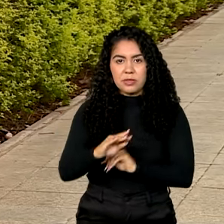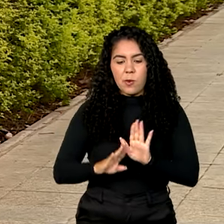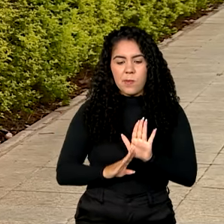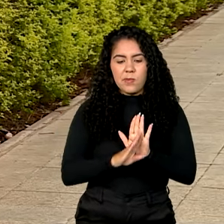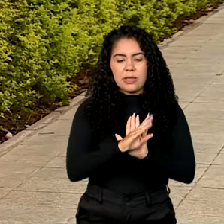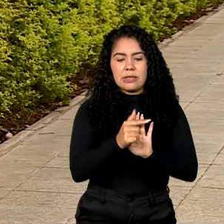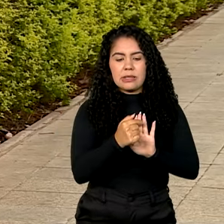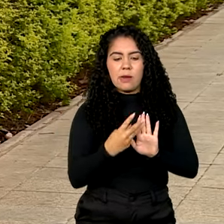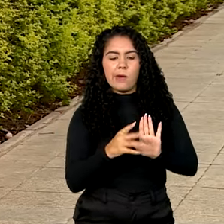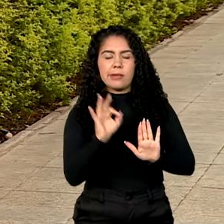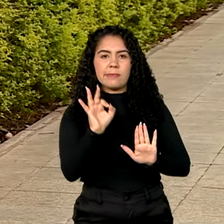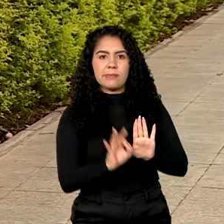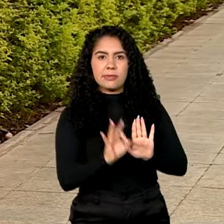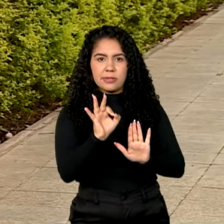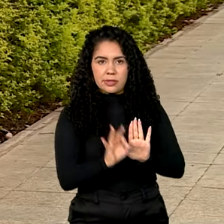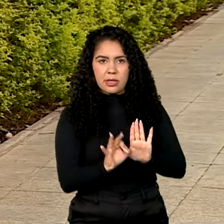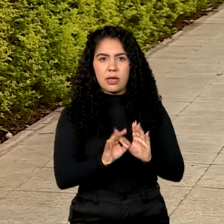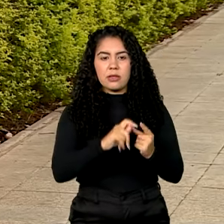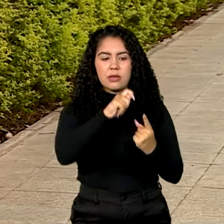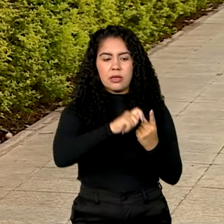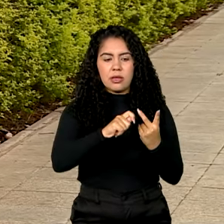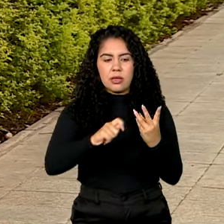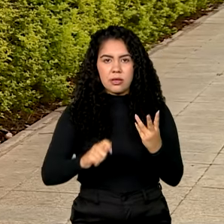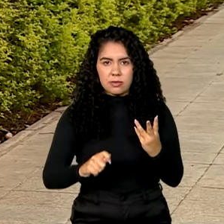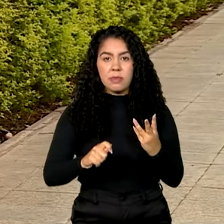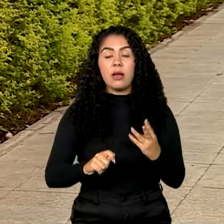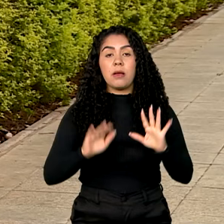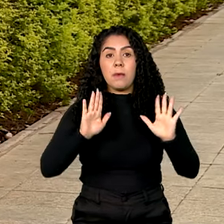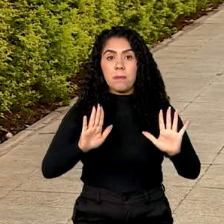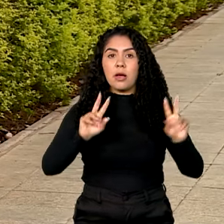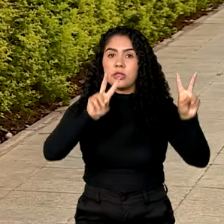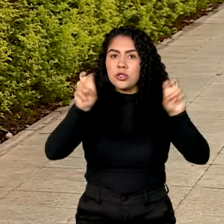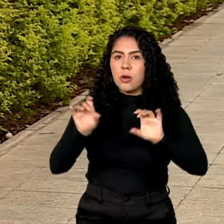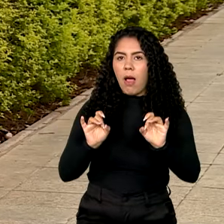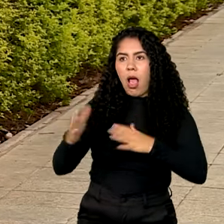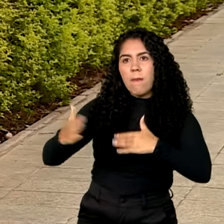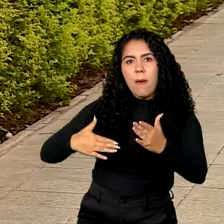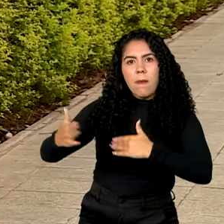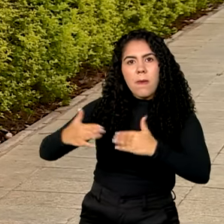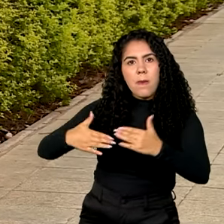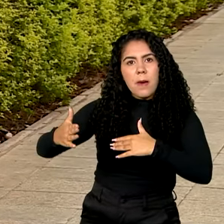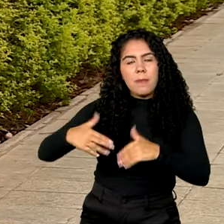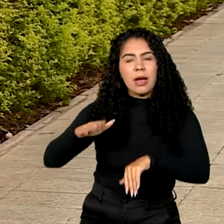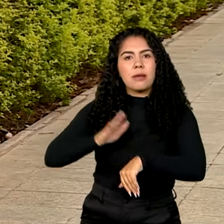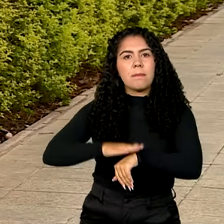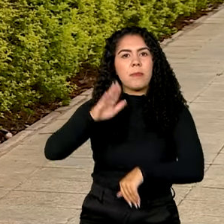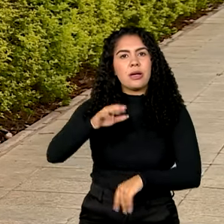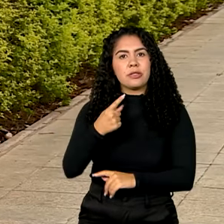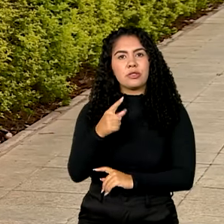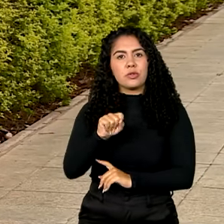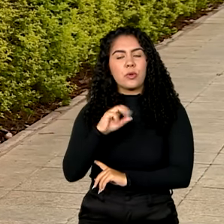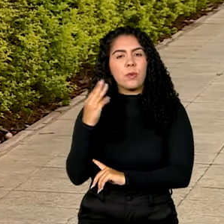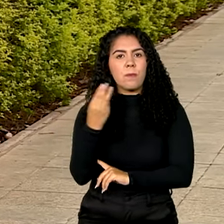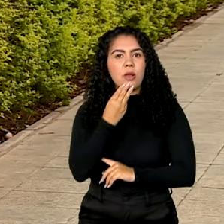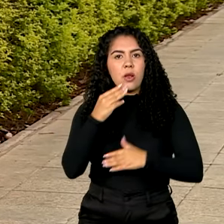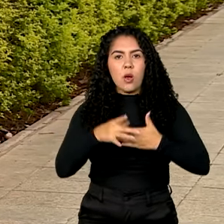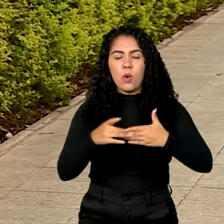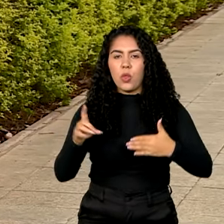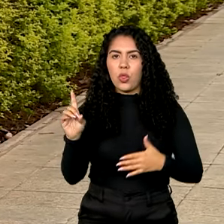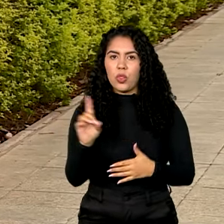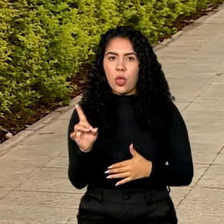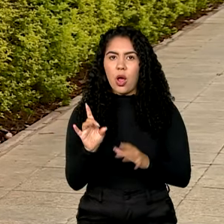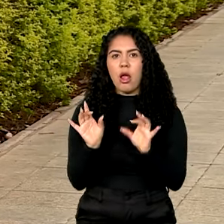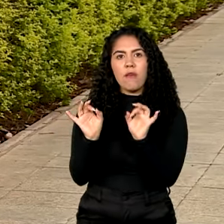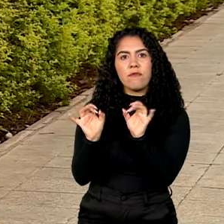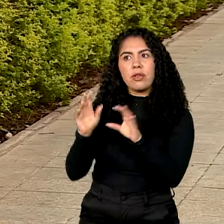no terceiro trimestre. Segundo o boletim Comércio Exterior da Piscicultura, foram mais de 18 milhões de dólares vendidos para